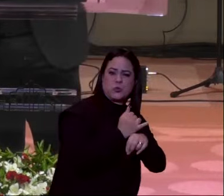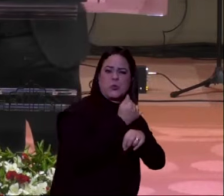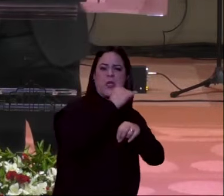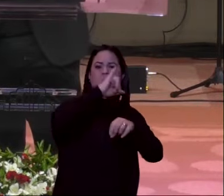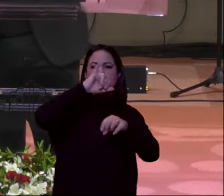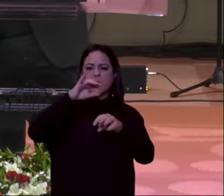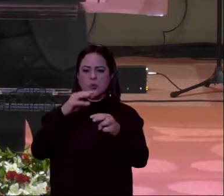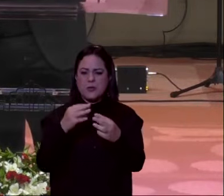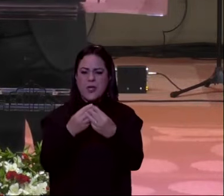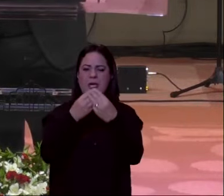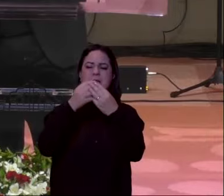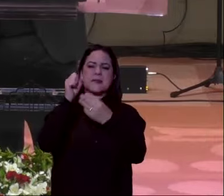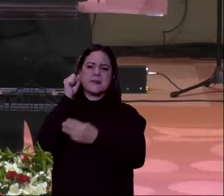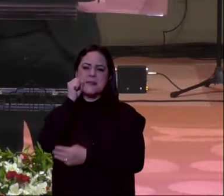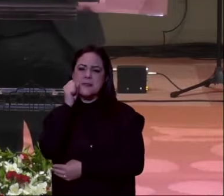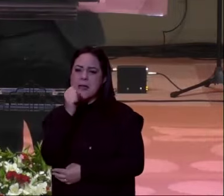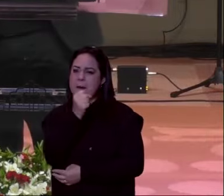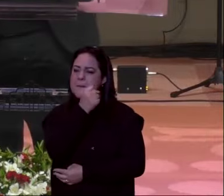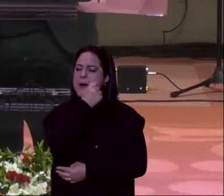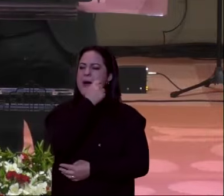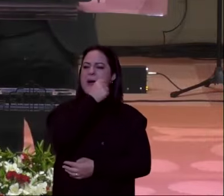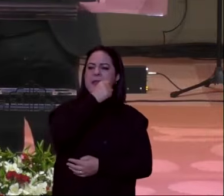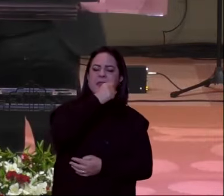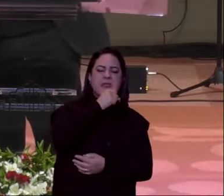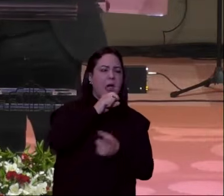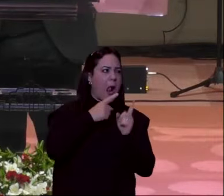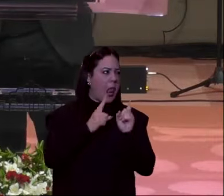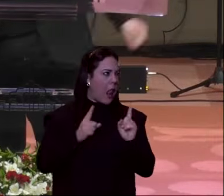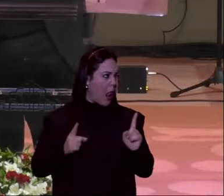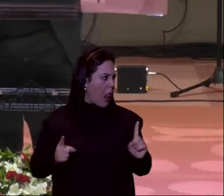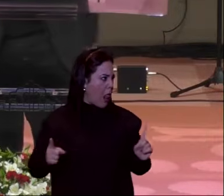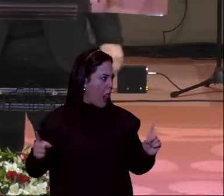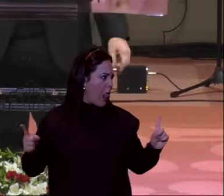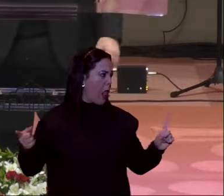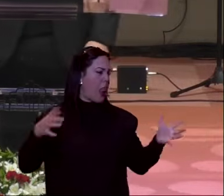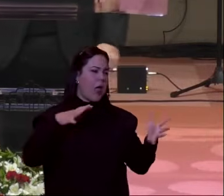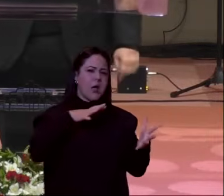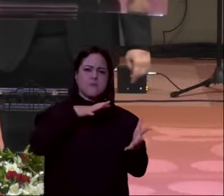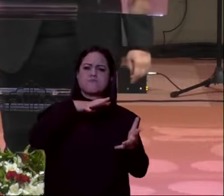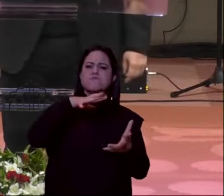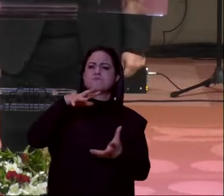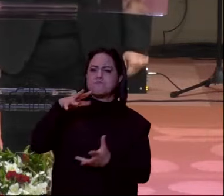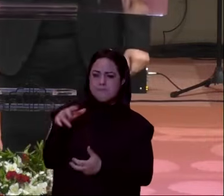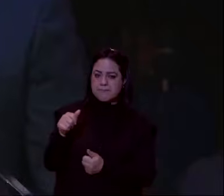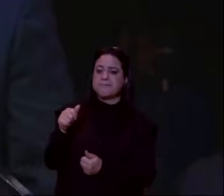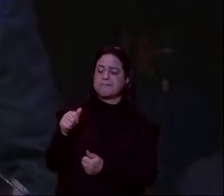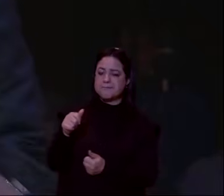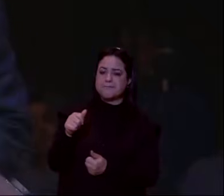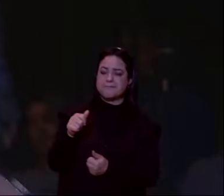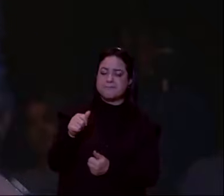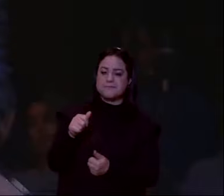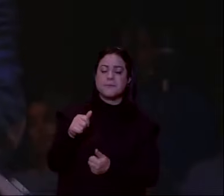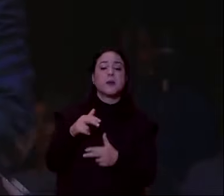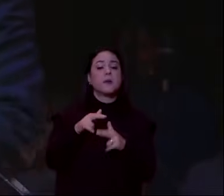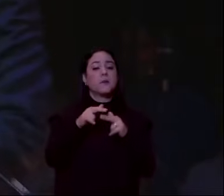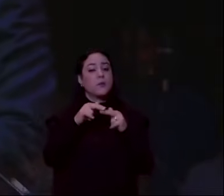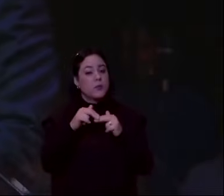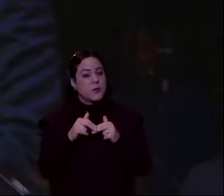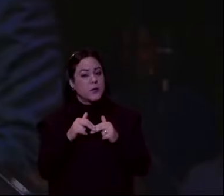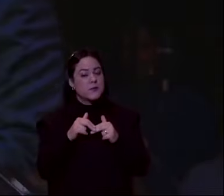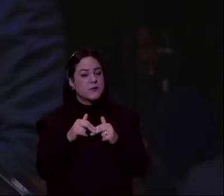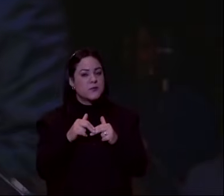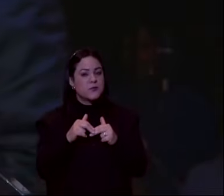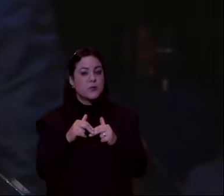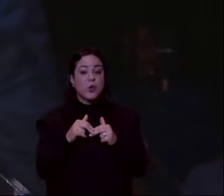toda a Judéia e Samaria, até nos lugares mais distantes da terra. Por isso nenhum